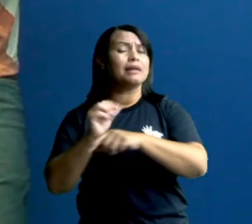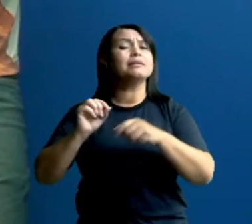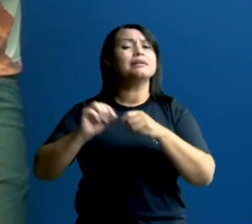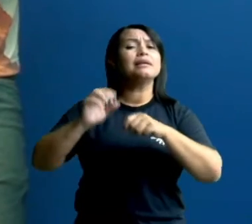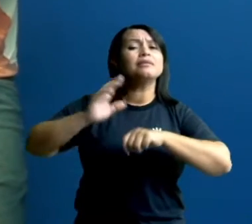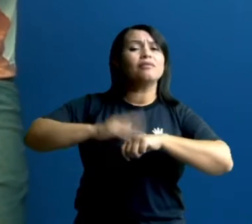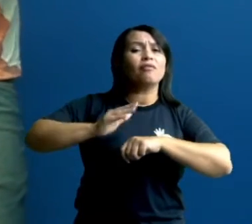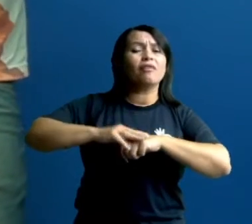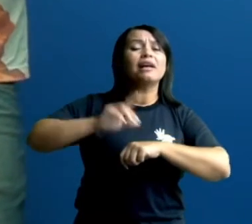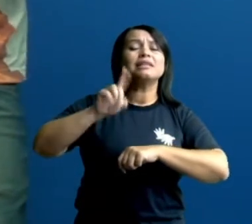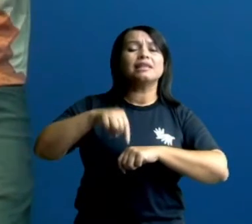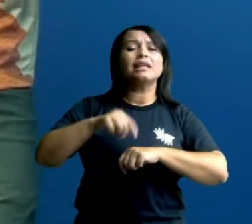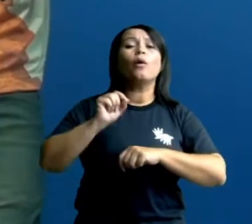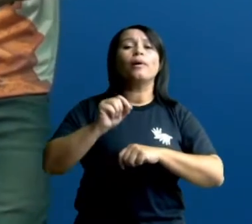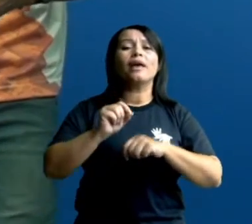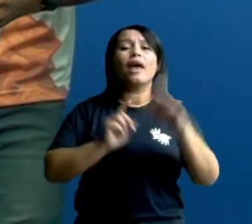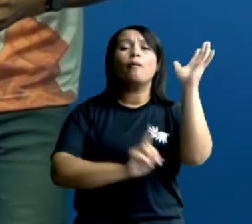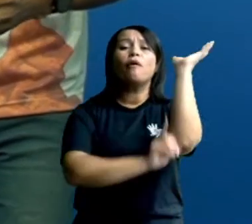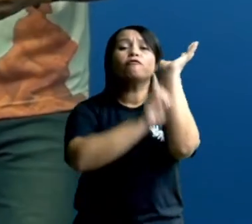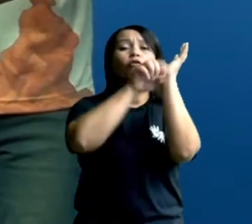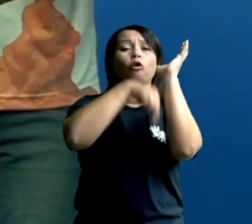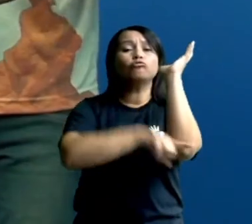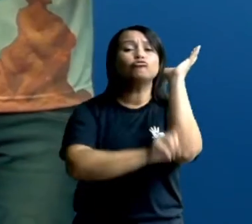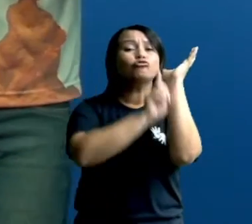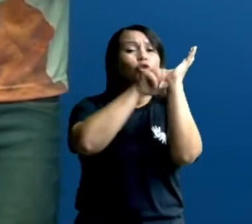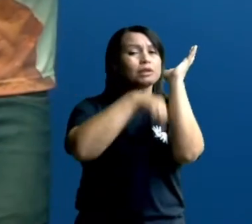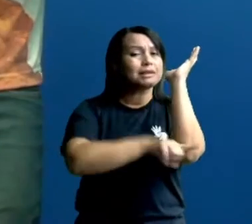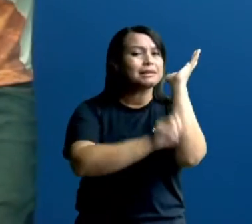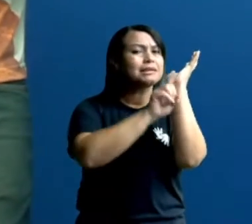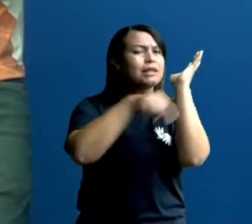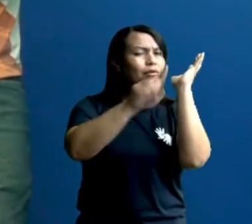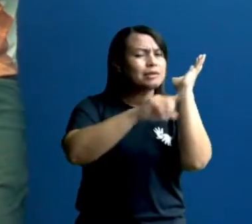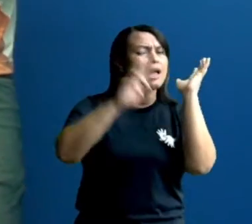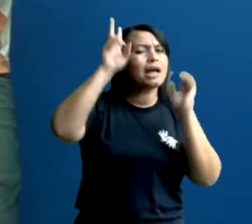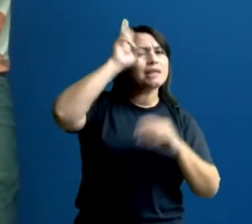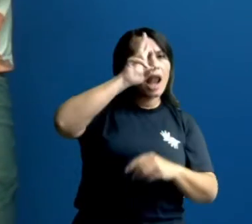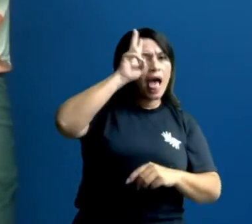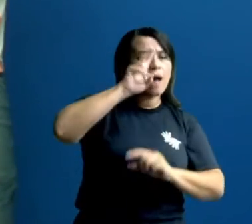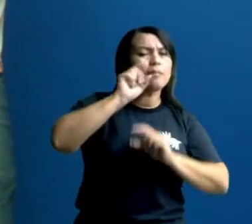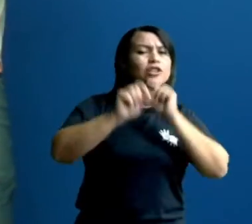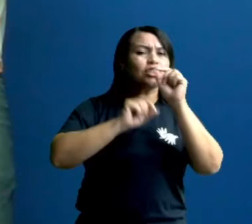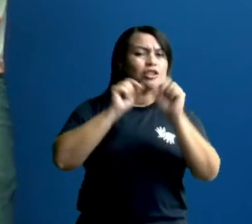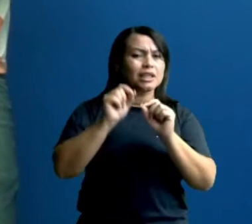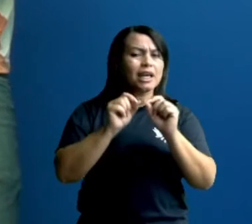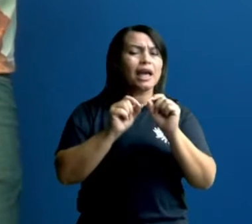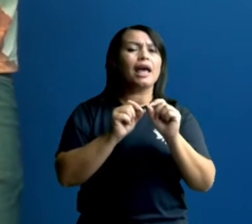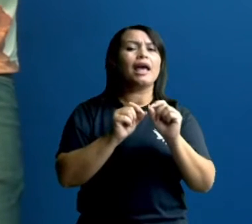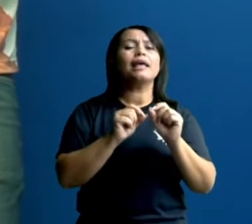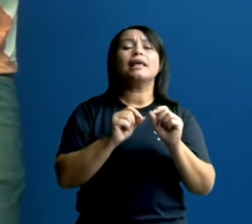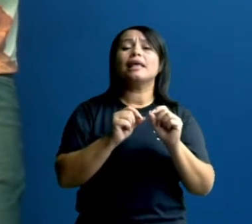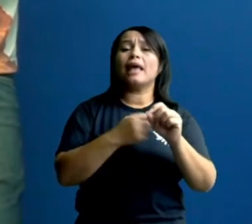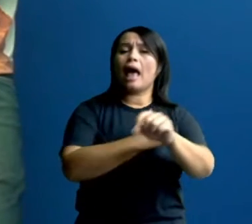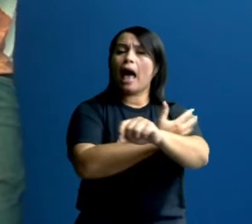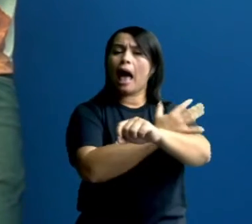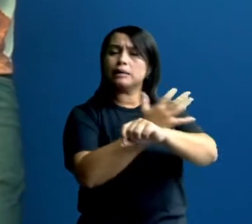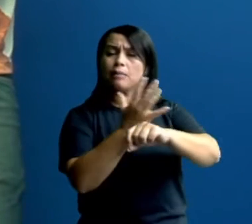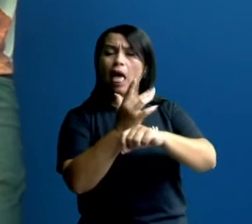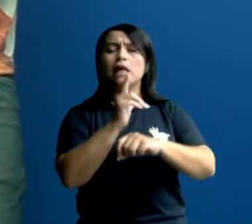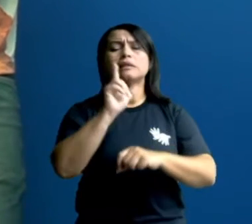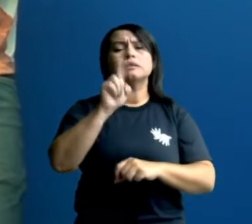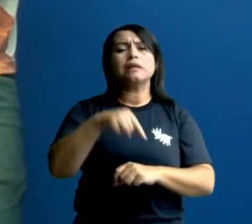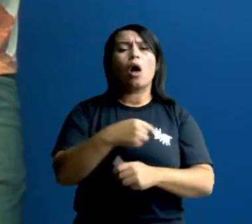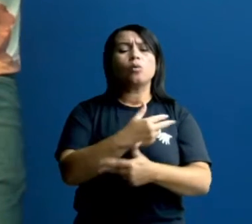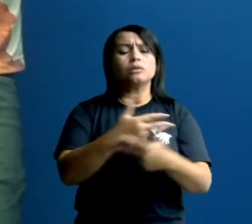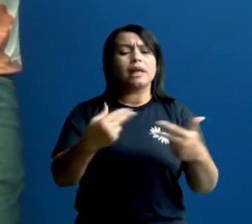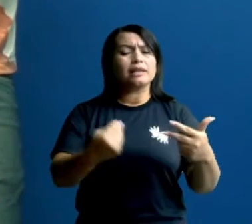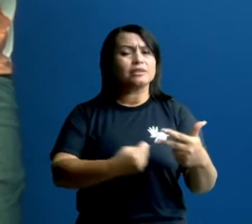o processo de fotossíntese, né? Eu tenho certeza que vocês lembram que as plantas, elas são seres